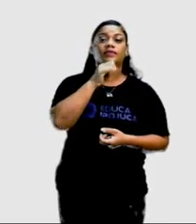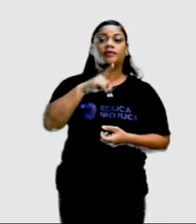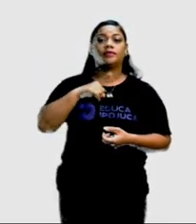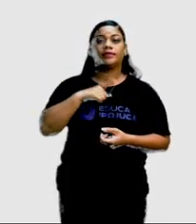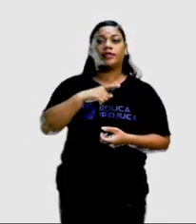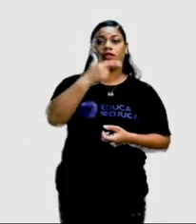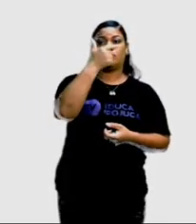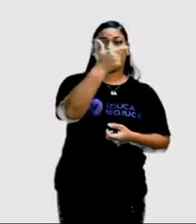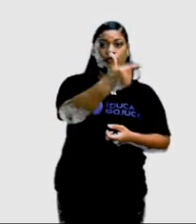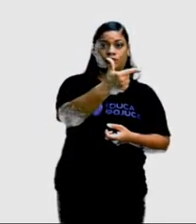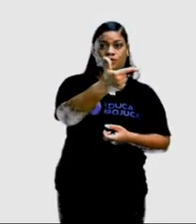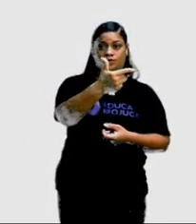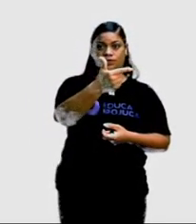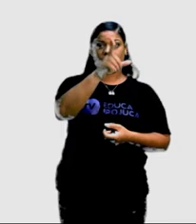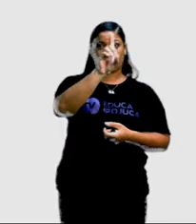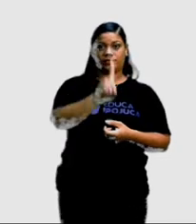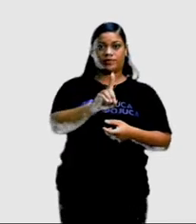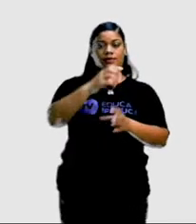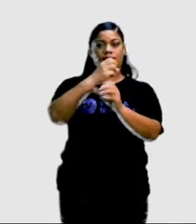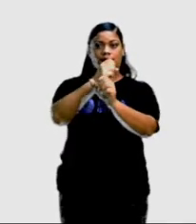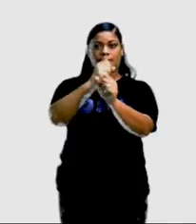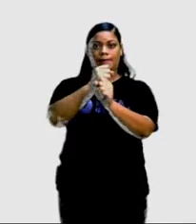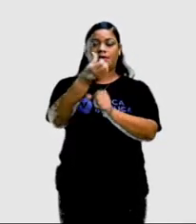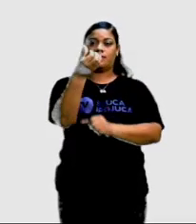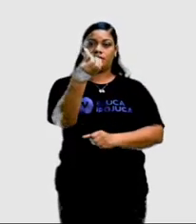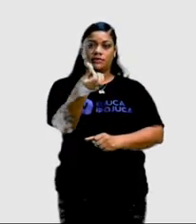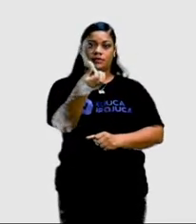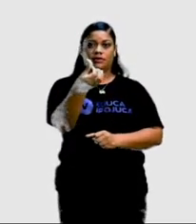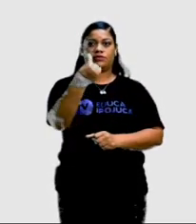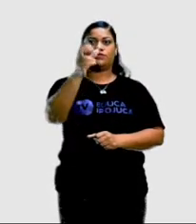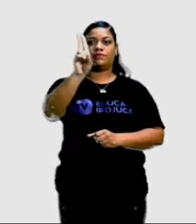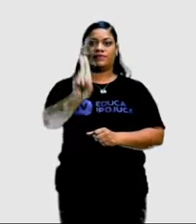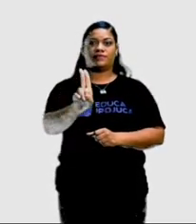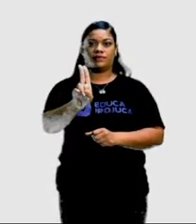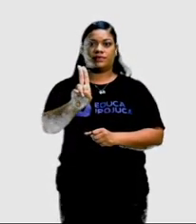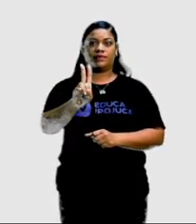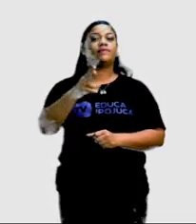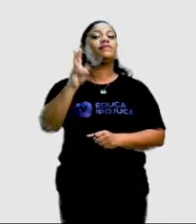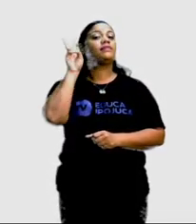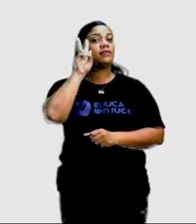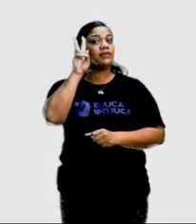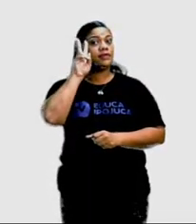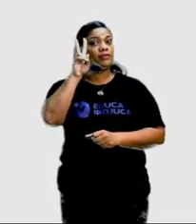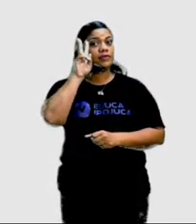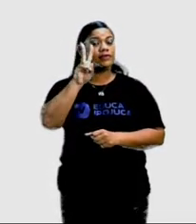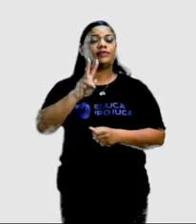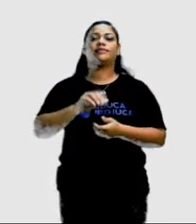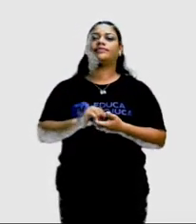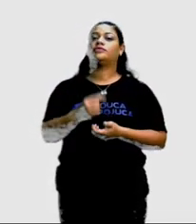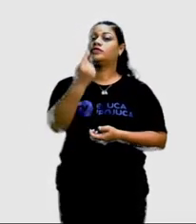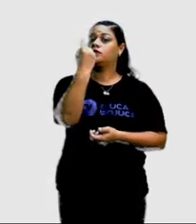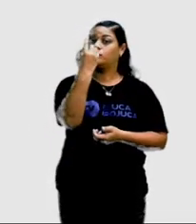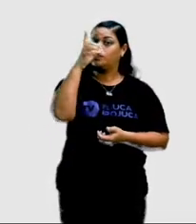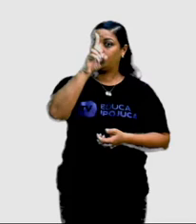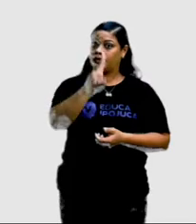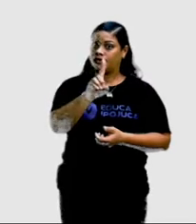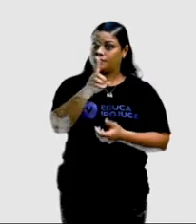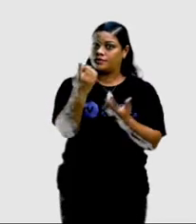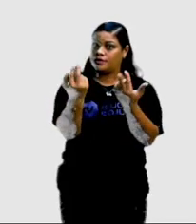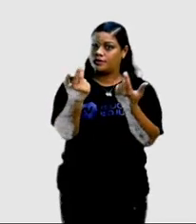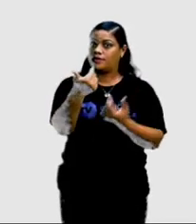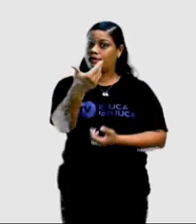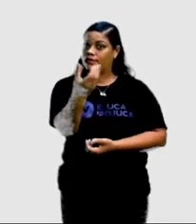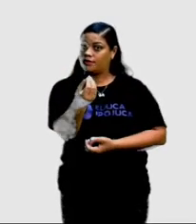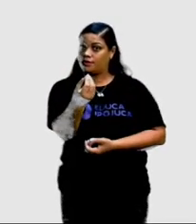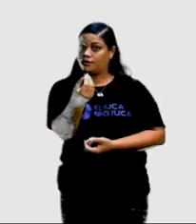tenho duas dezenas mais 6 unidades. Relembrando, se uma dezena vale